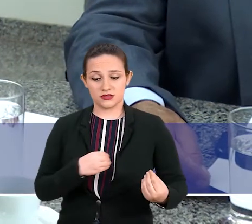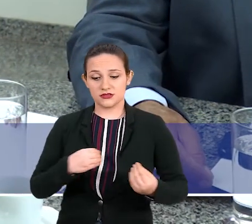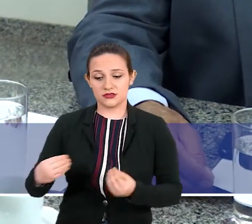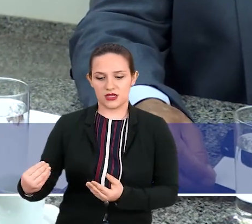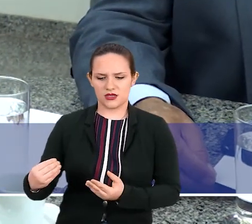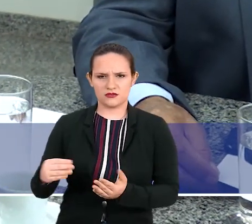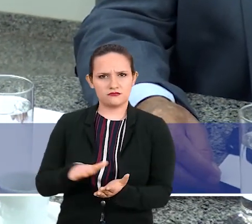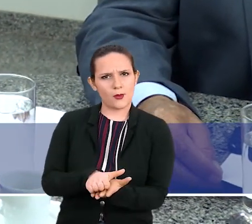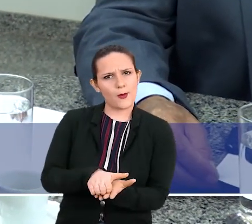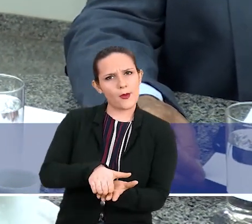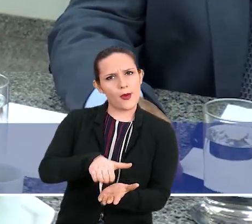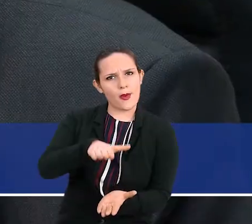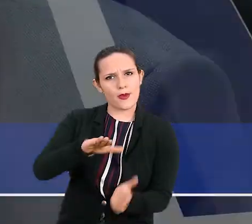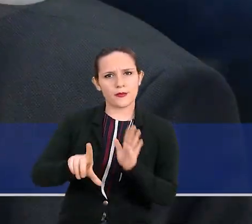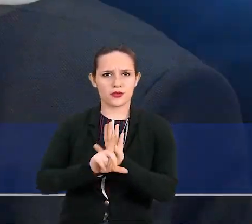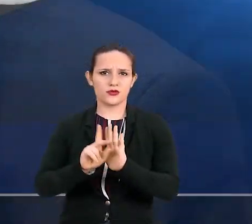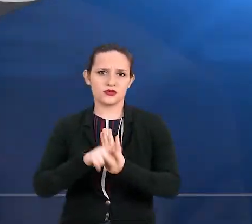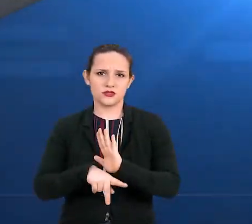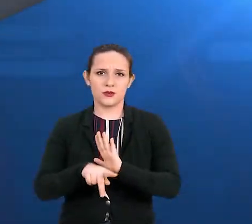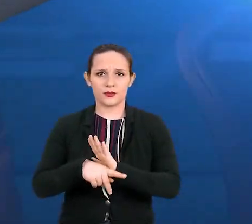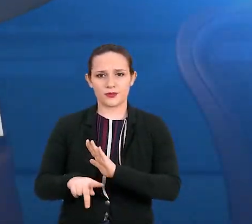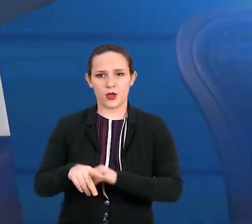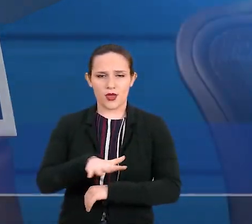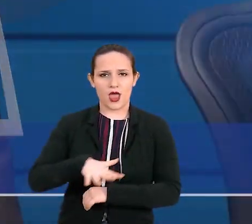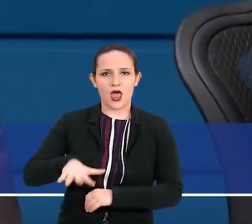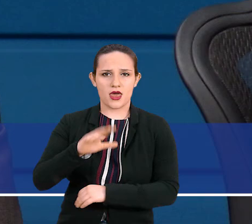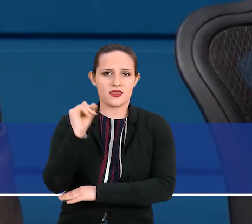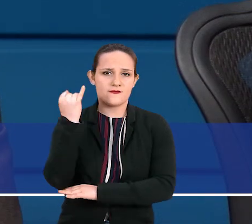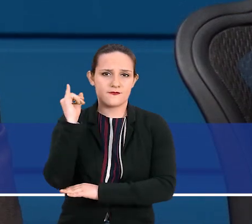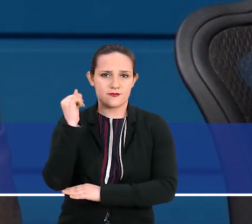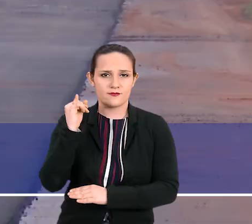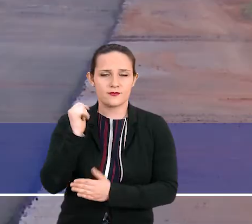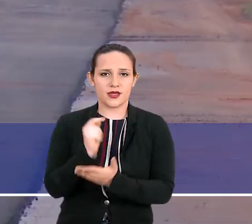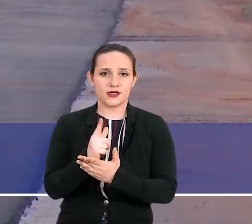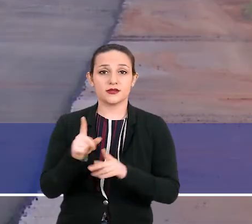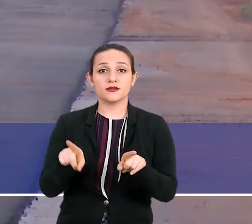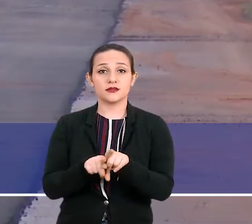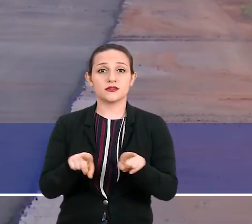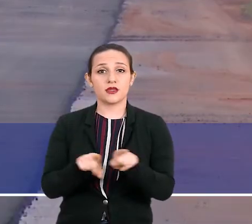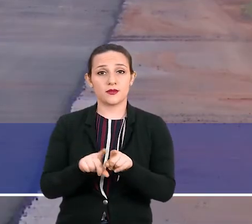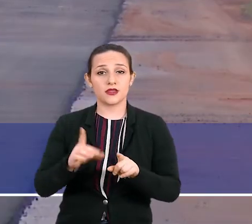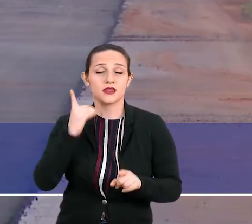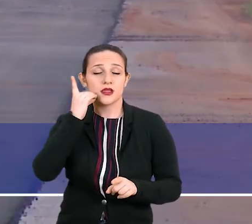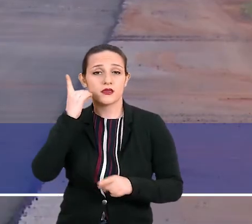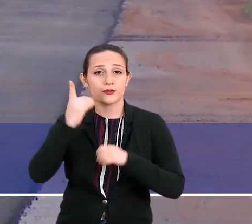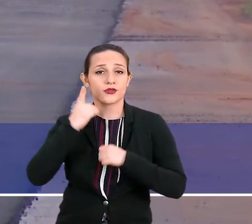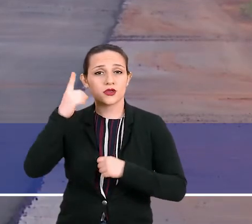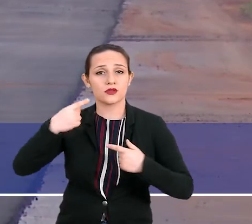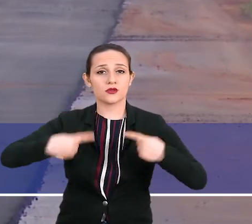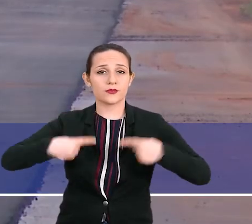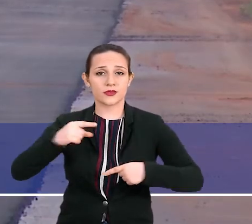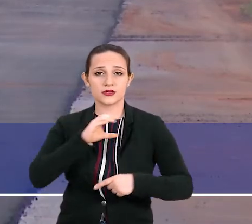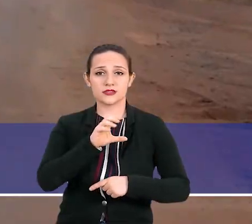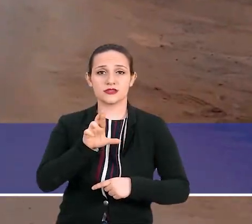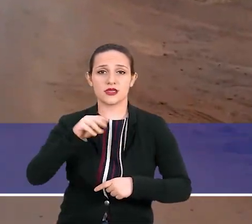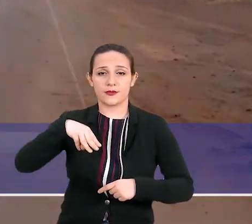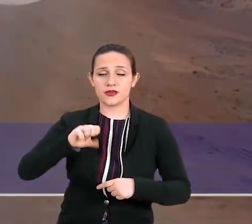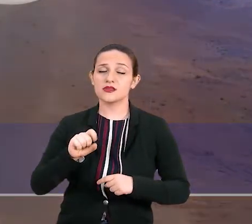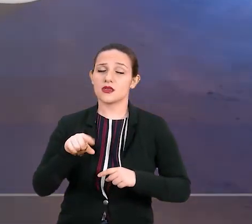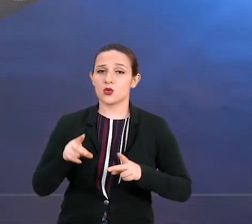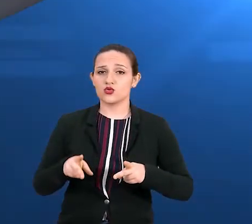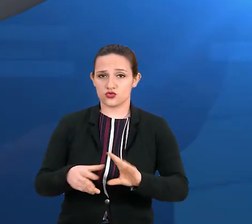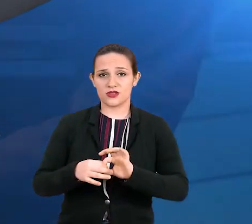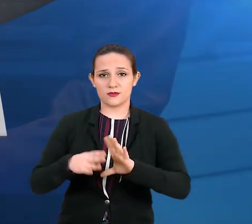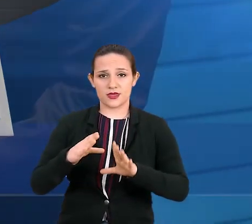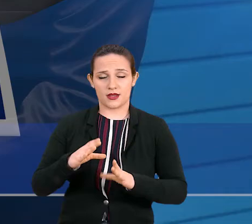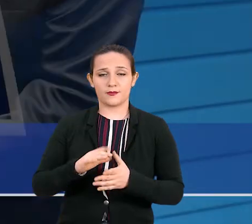Governo entrega pacote de projetos na área fiscal. Deputados debatem a concessão da BR-163 para a